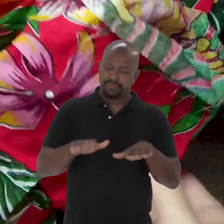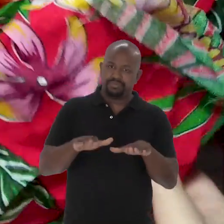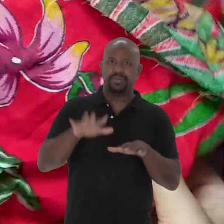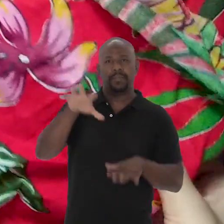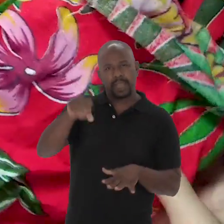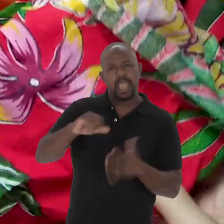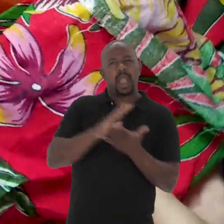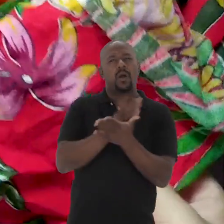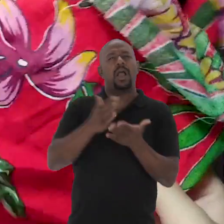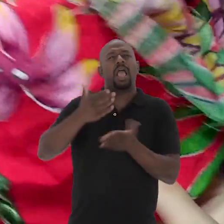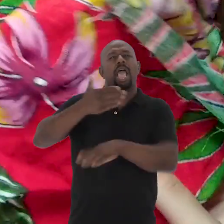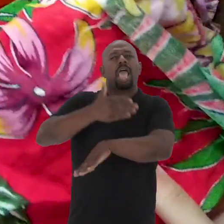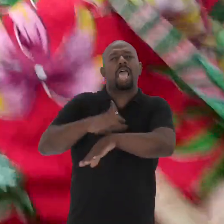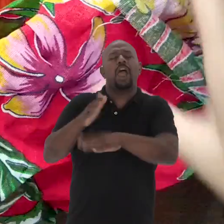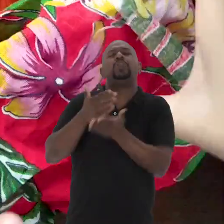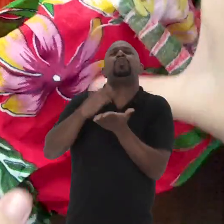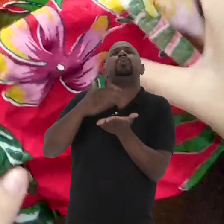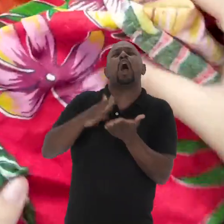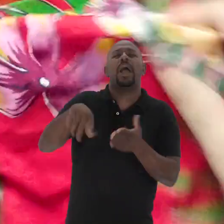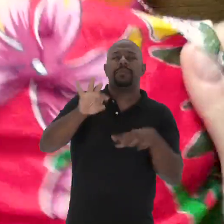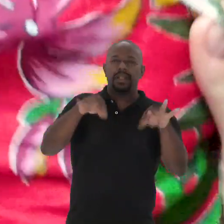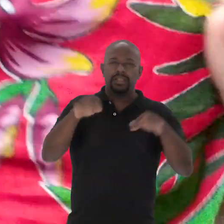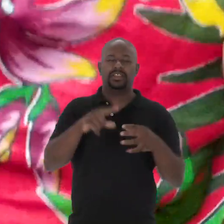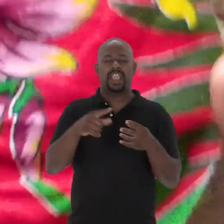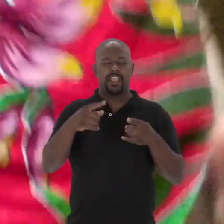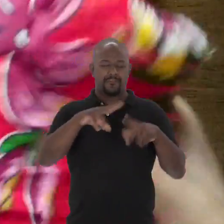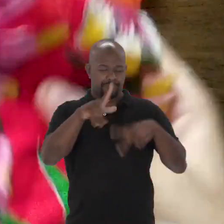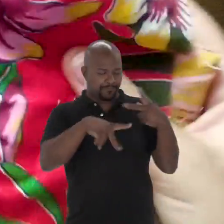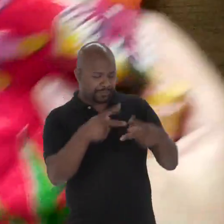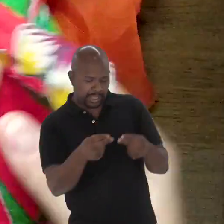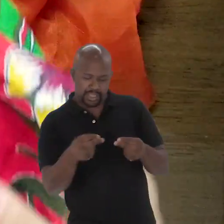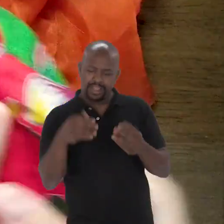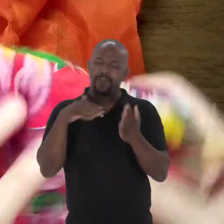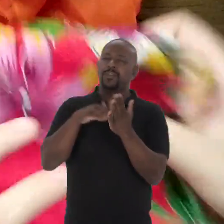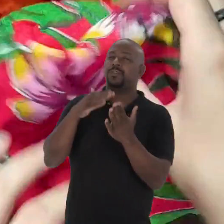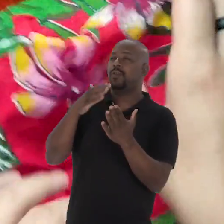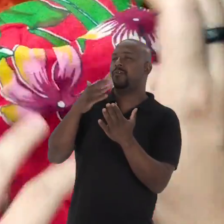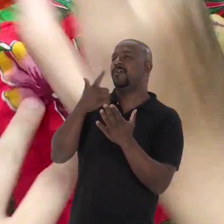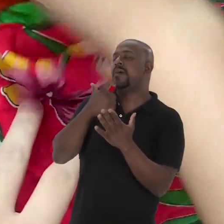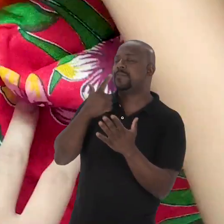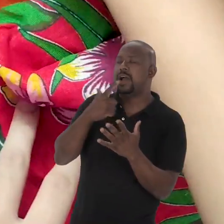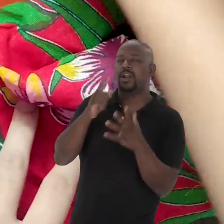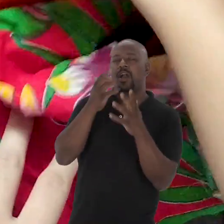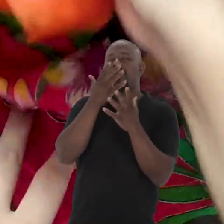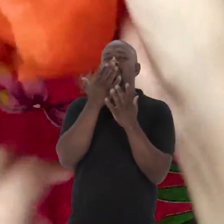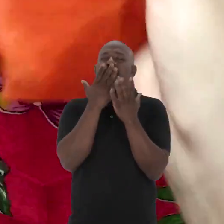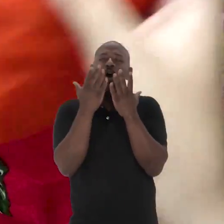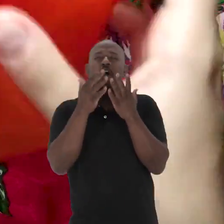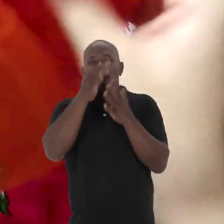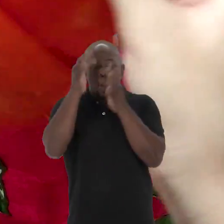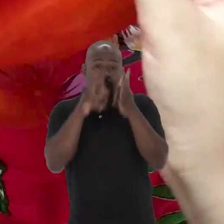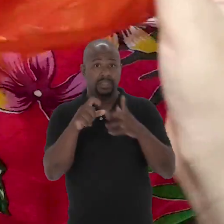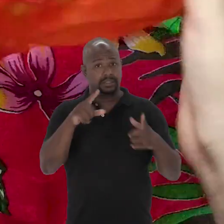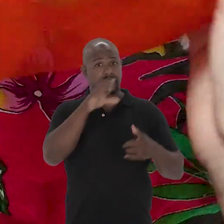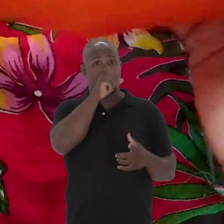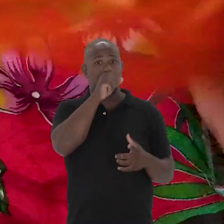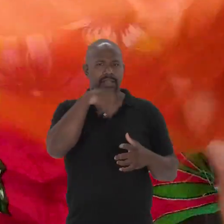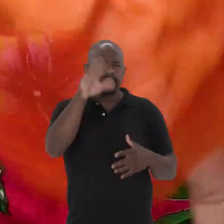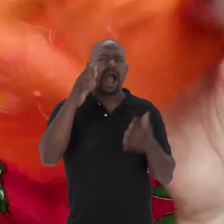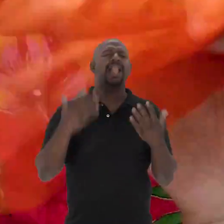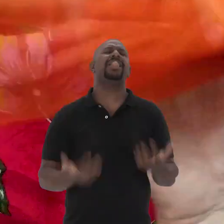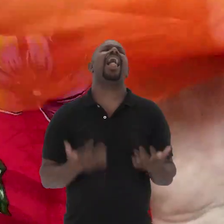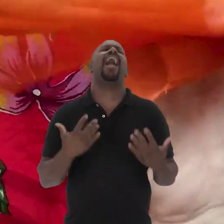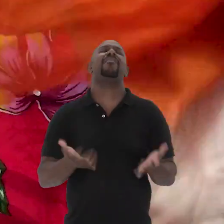Manuseia. Aqui alguns retalhos de tecido. Tem uma chita que tem um fundo vermelho e é florido, e esse tecido aqui laranja, que é bem